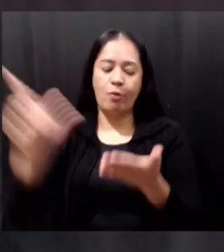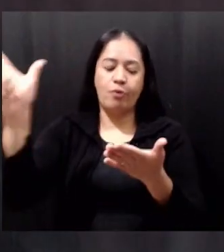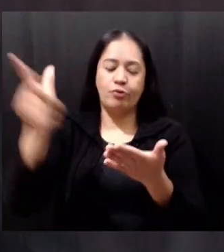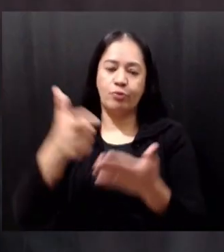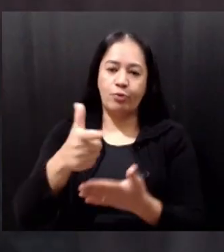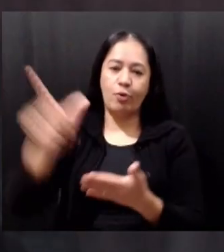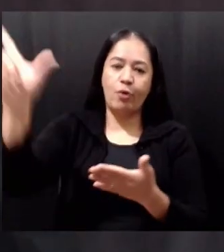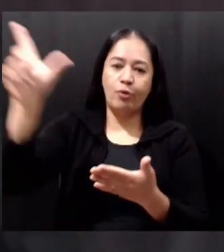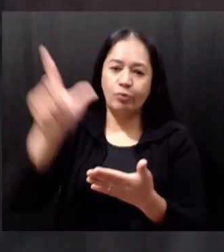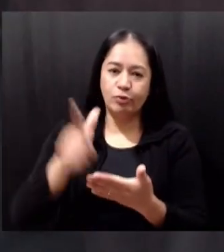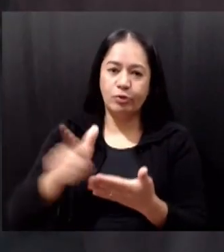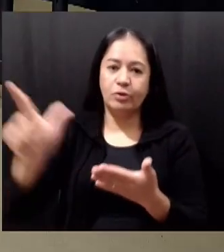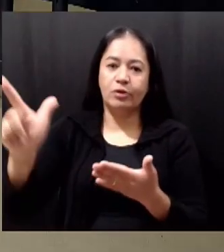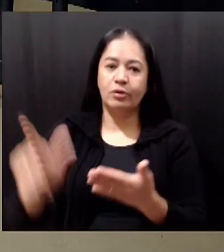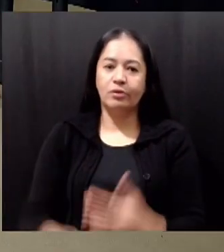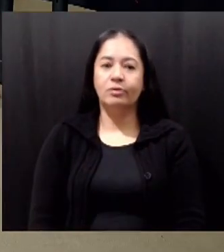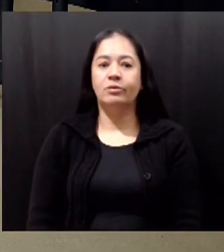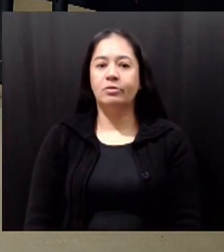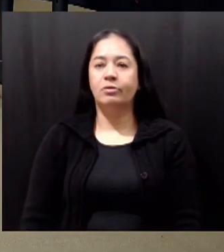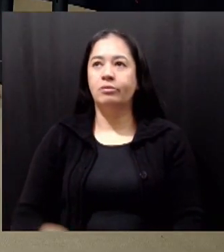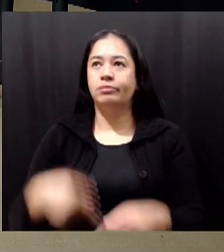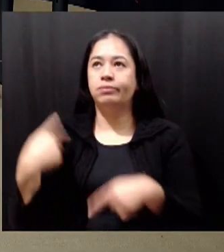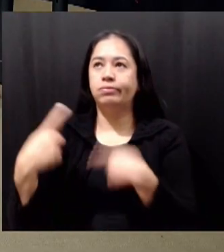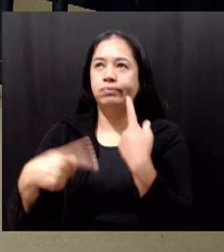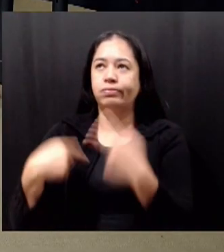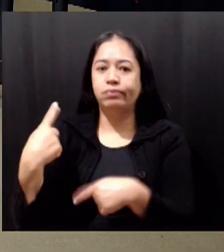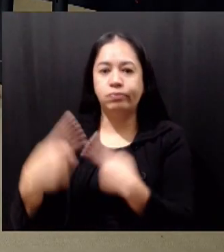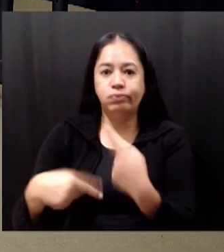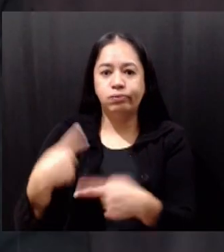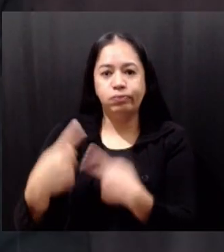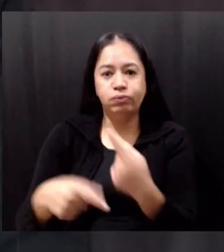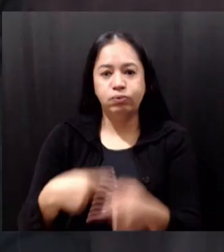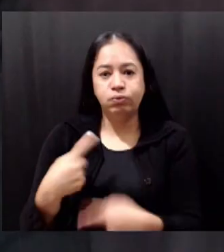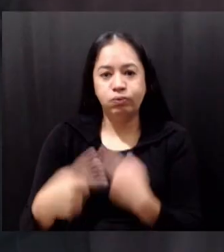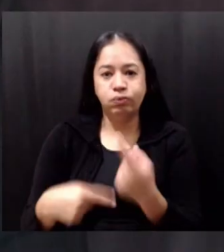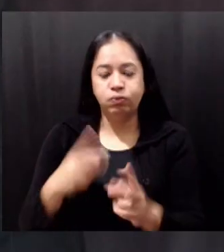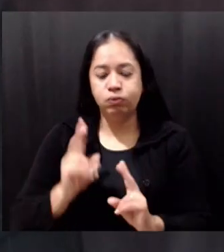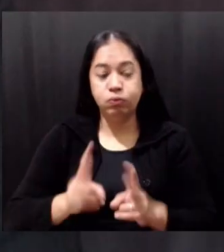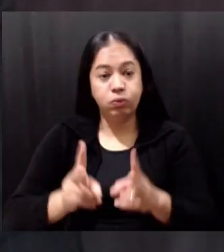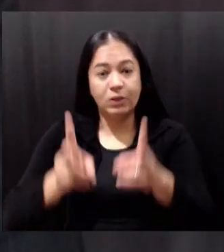scroll infinito, né? Isso, e ele fica ali e ele não